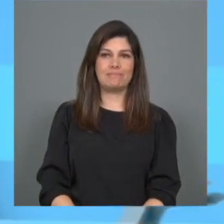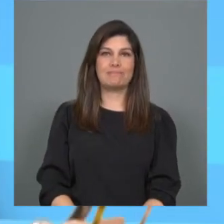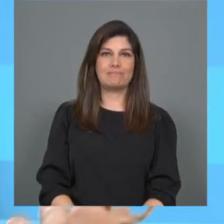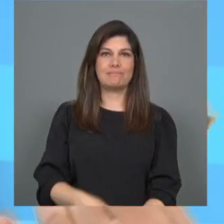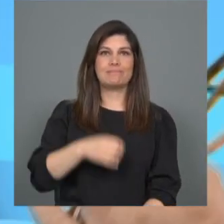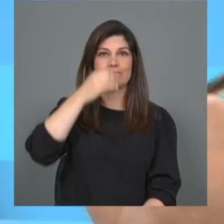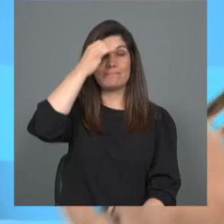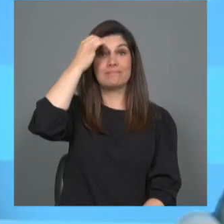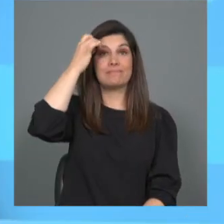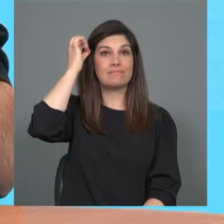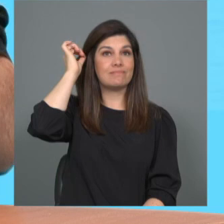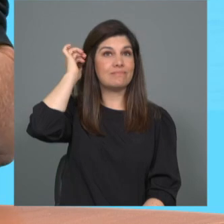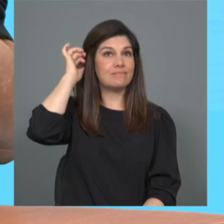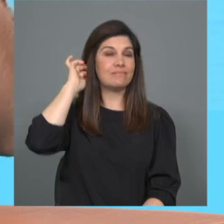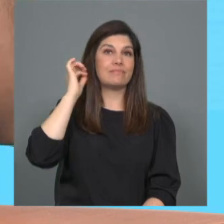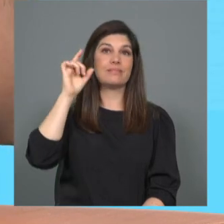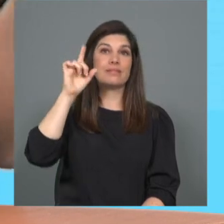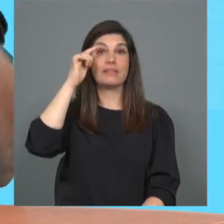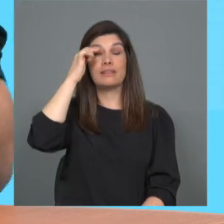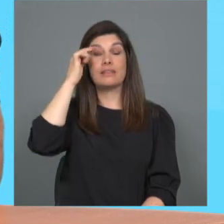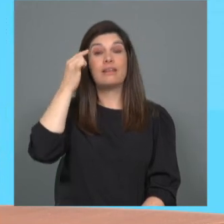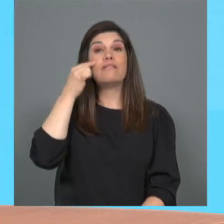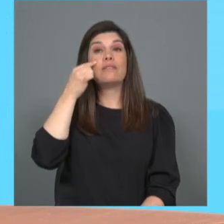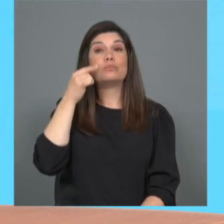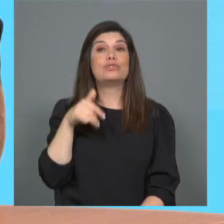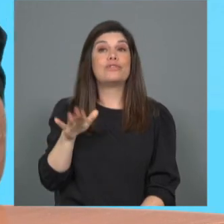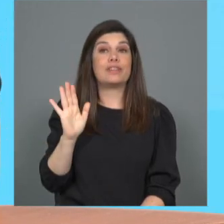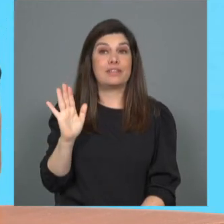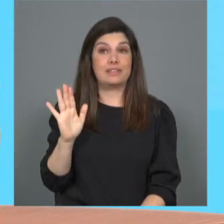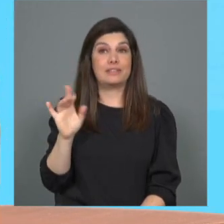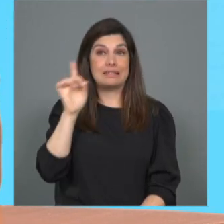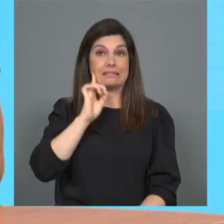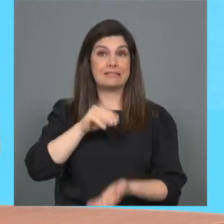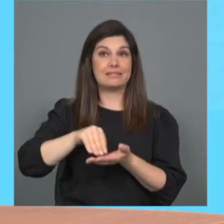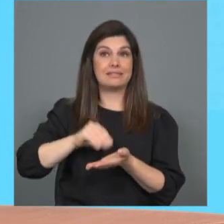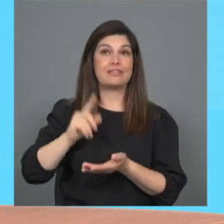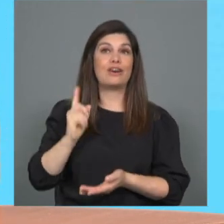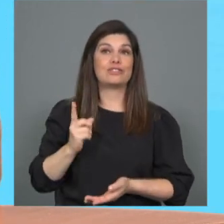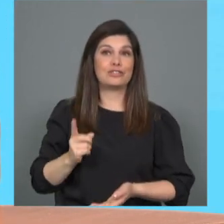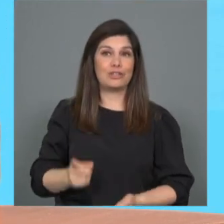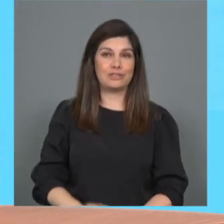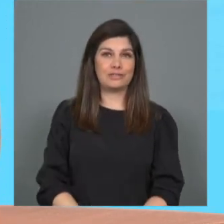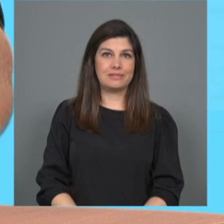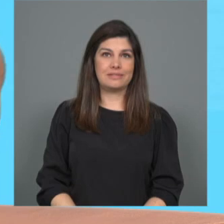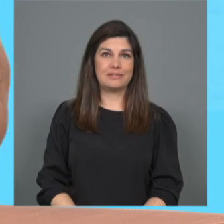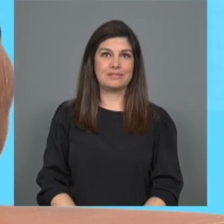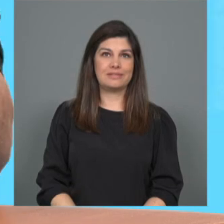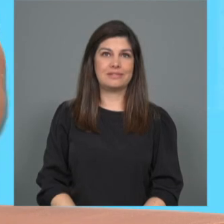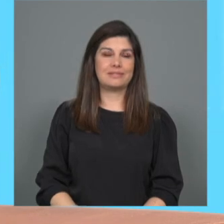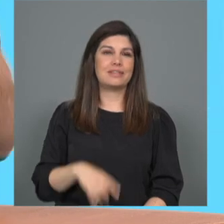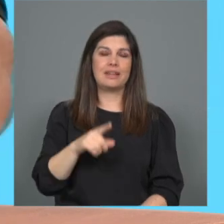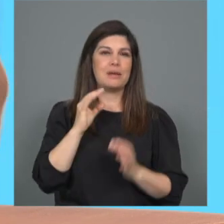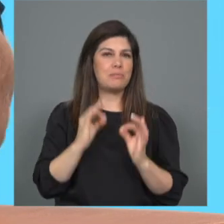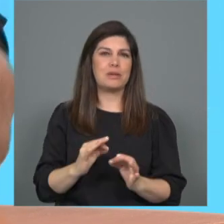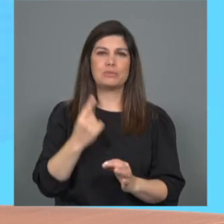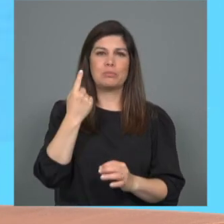E todo o percurso histórico também. Vamos ver o que é que ela... Isto é uma coisa absolutamente do outro mundo. Isto é